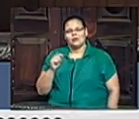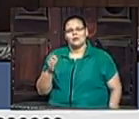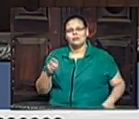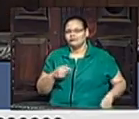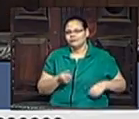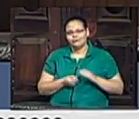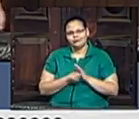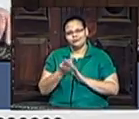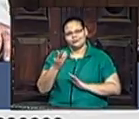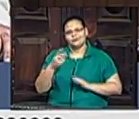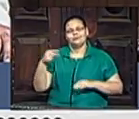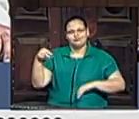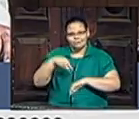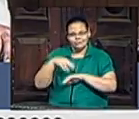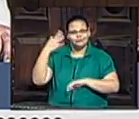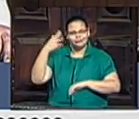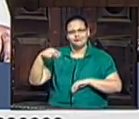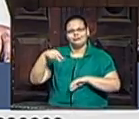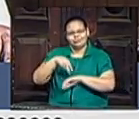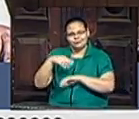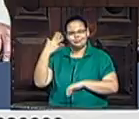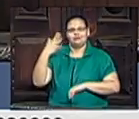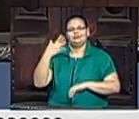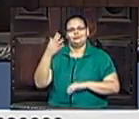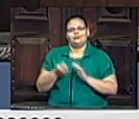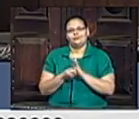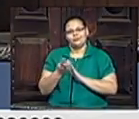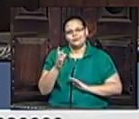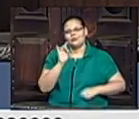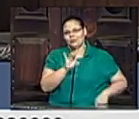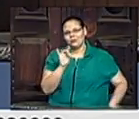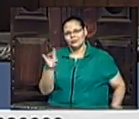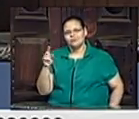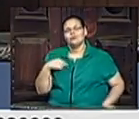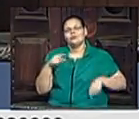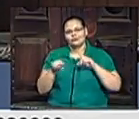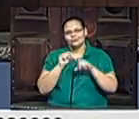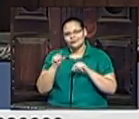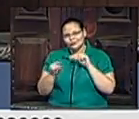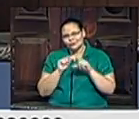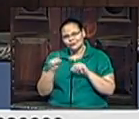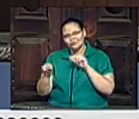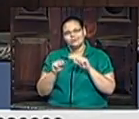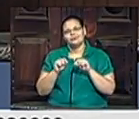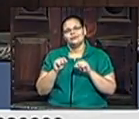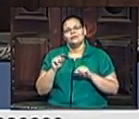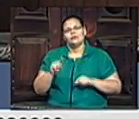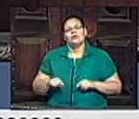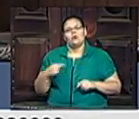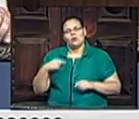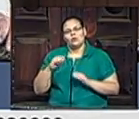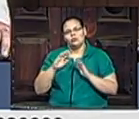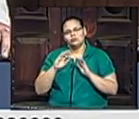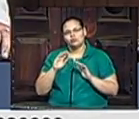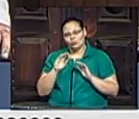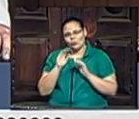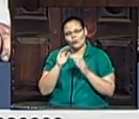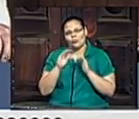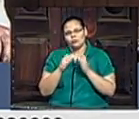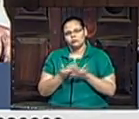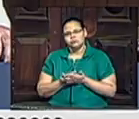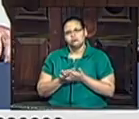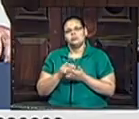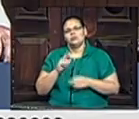vários oradores aqui. E cada um tem o direito de escolher o lado. Eu, no Colégio de Líderes, hoje me posicionei e